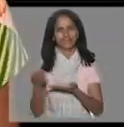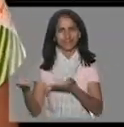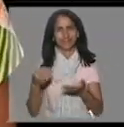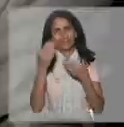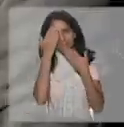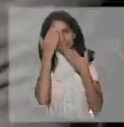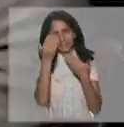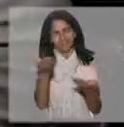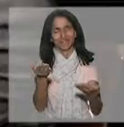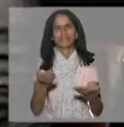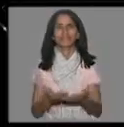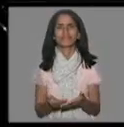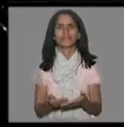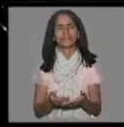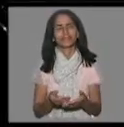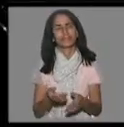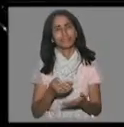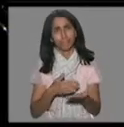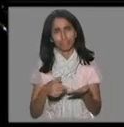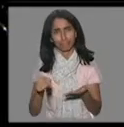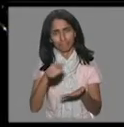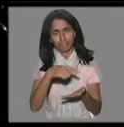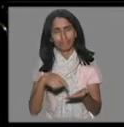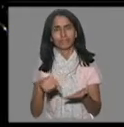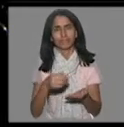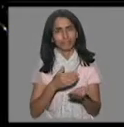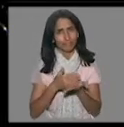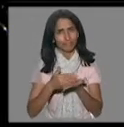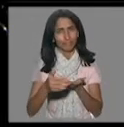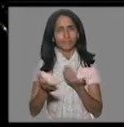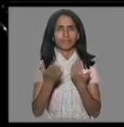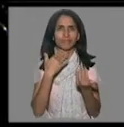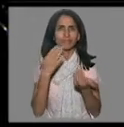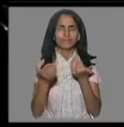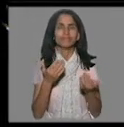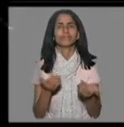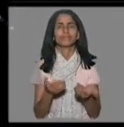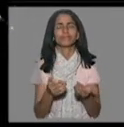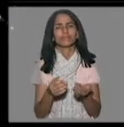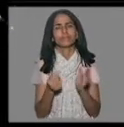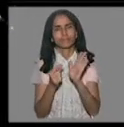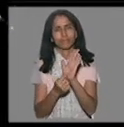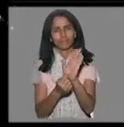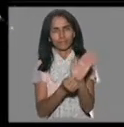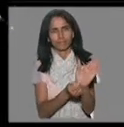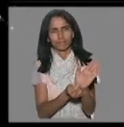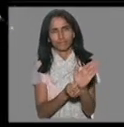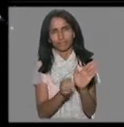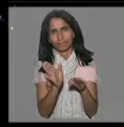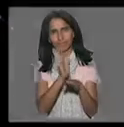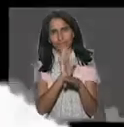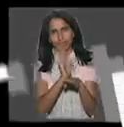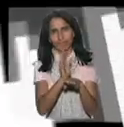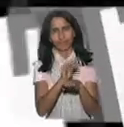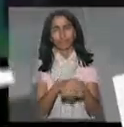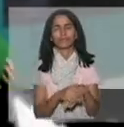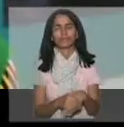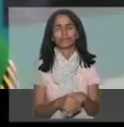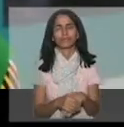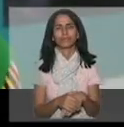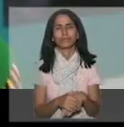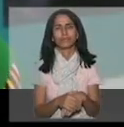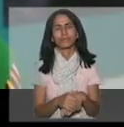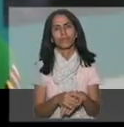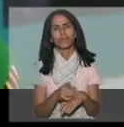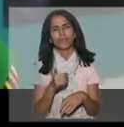Prazer obrigado. E para a gente dar início à nossa conversa, vou te mostrar aqui um vídeo. Hoje